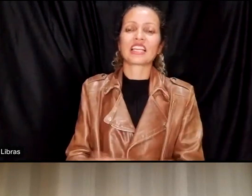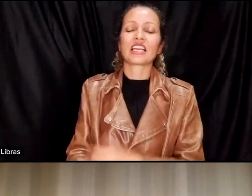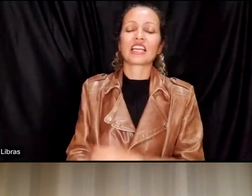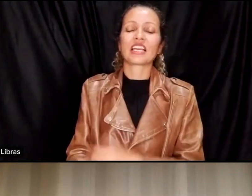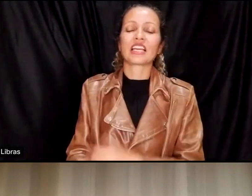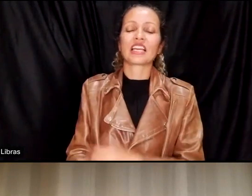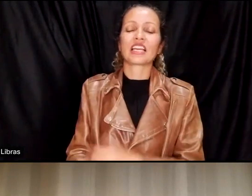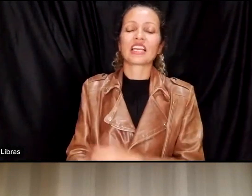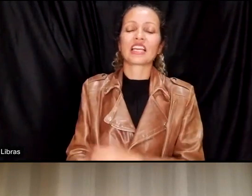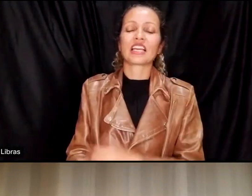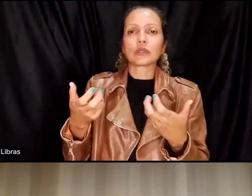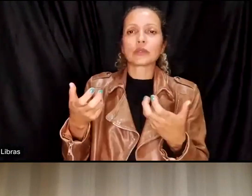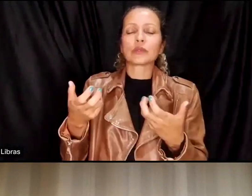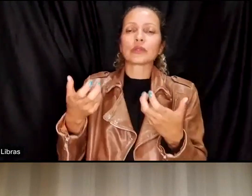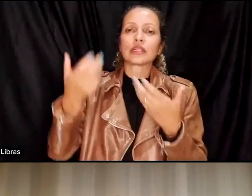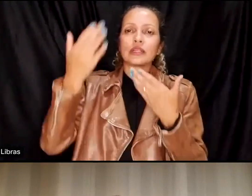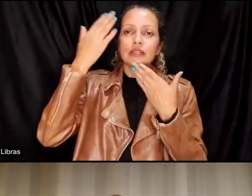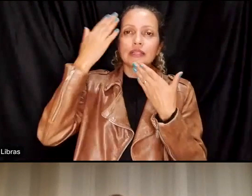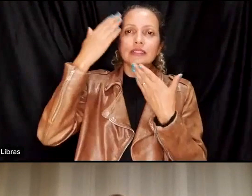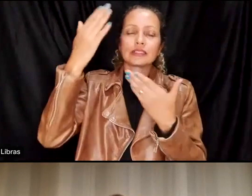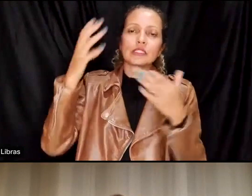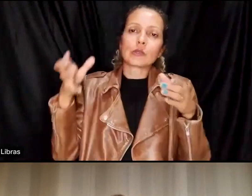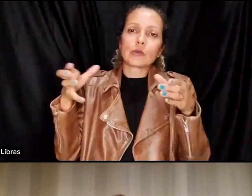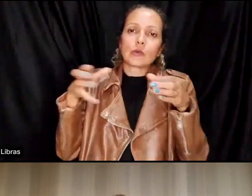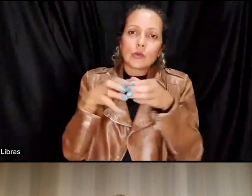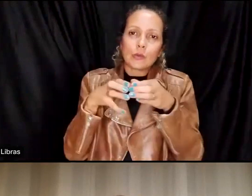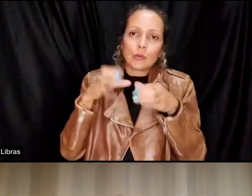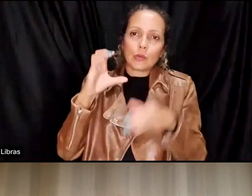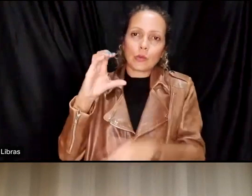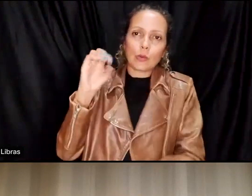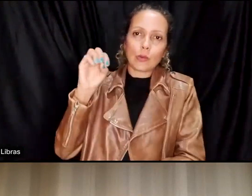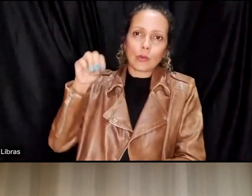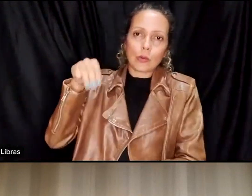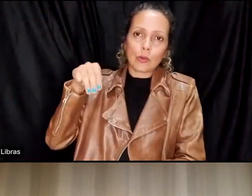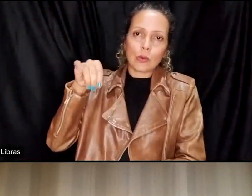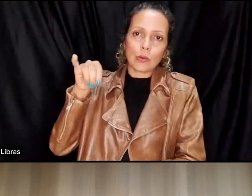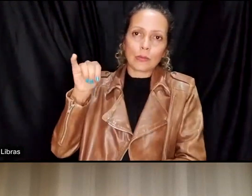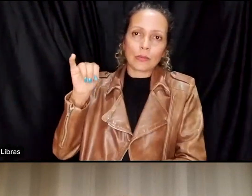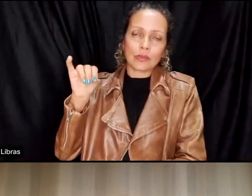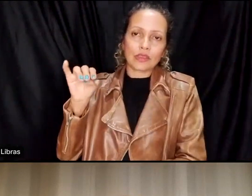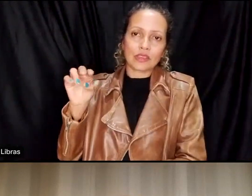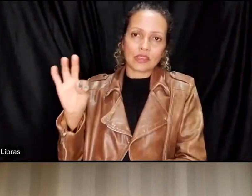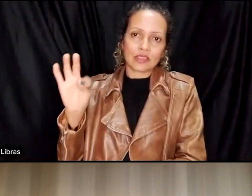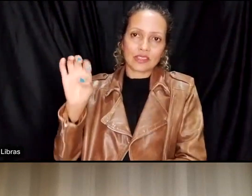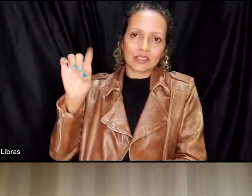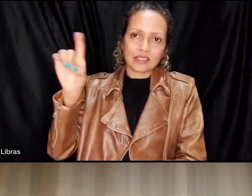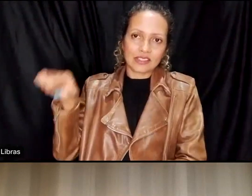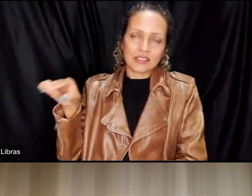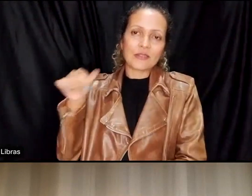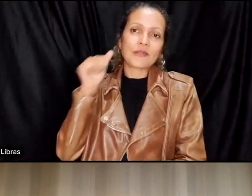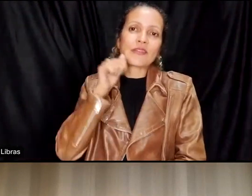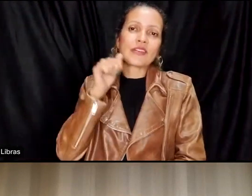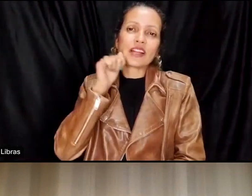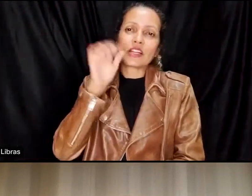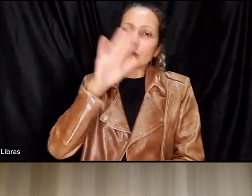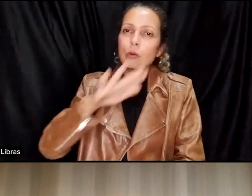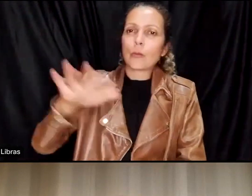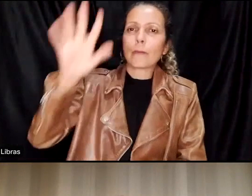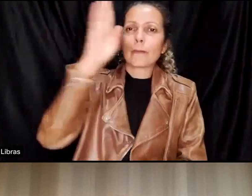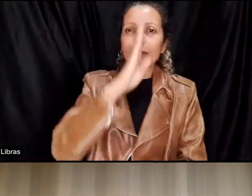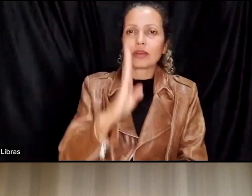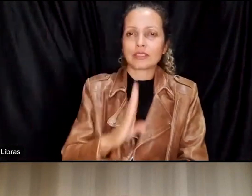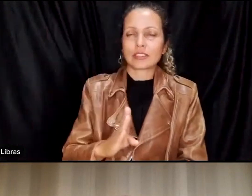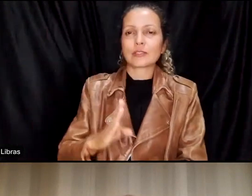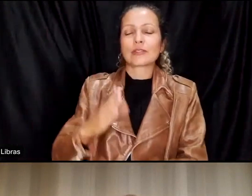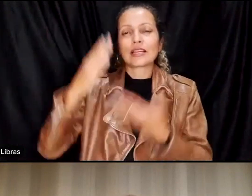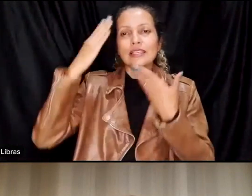Mulheres do Brasil, te agradecer a participação com a gente e agradecer a